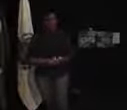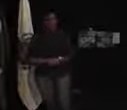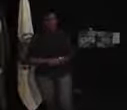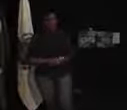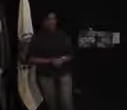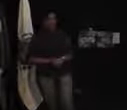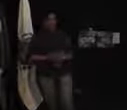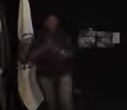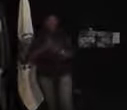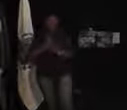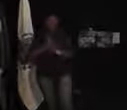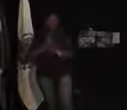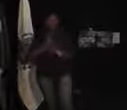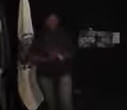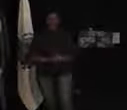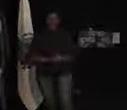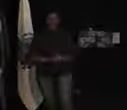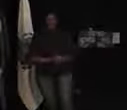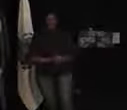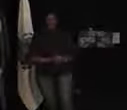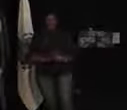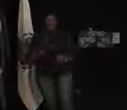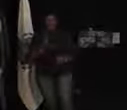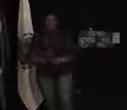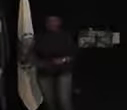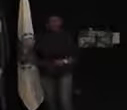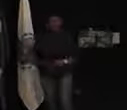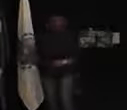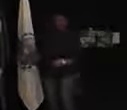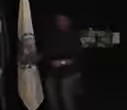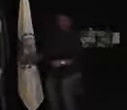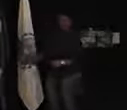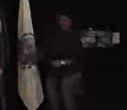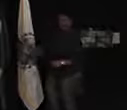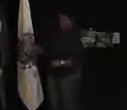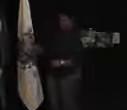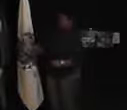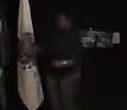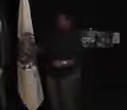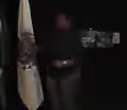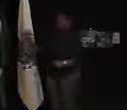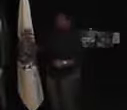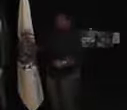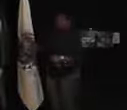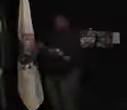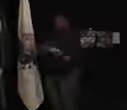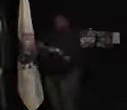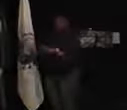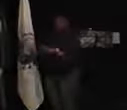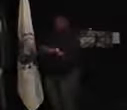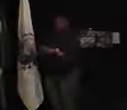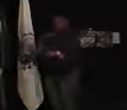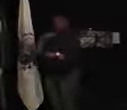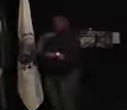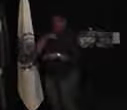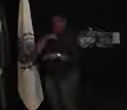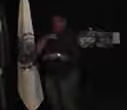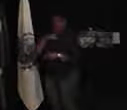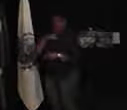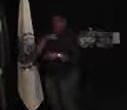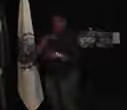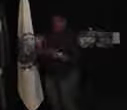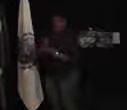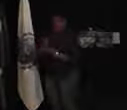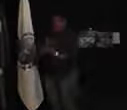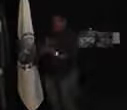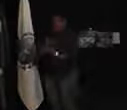é assim. Então essa criança TDA também, quando usa agenda, quando consegue, né,